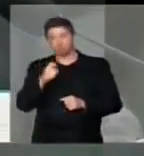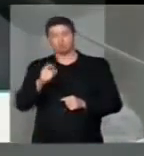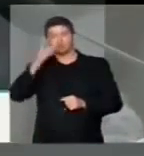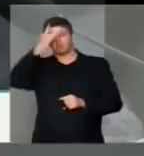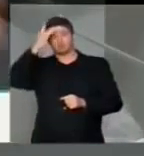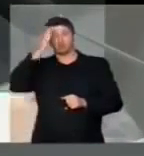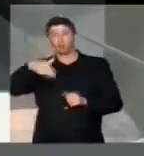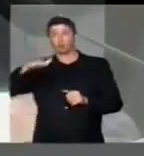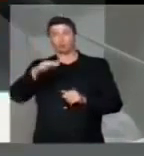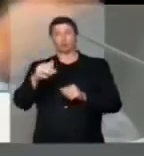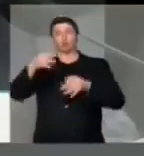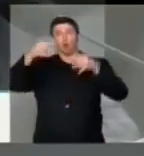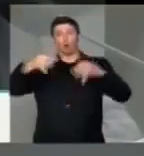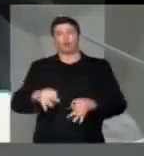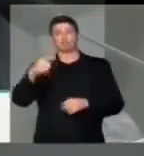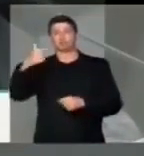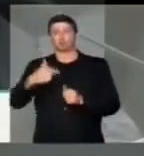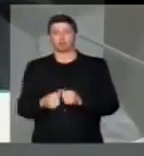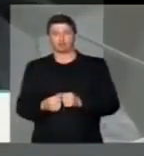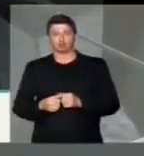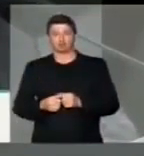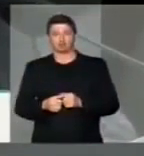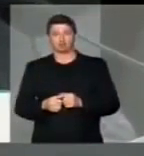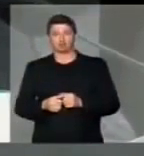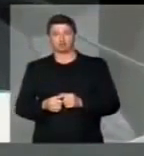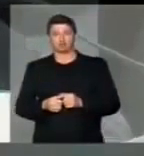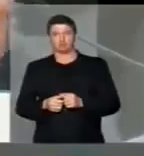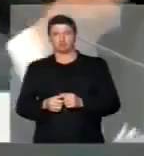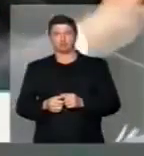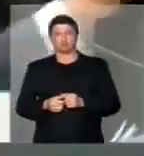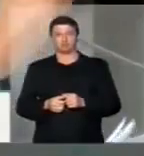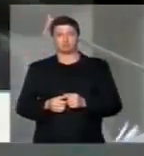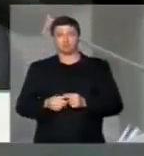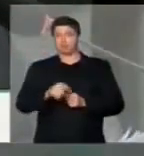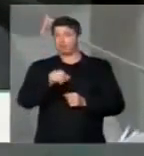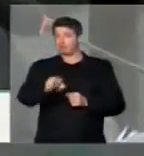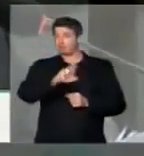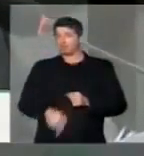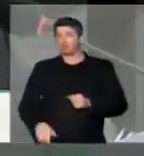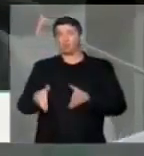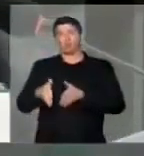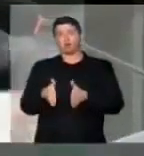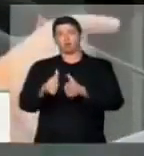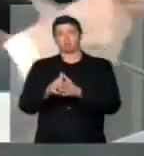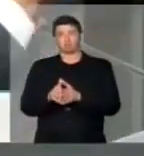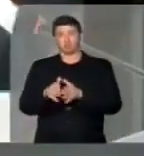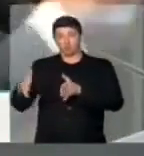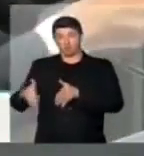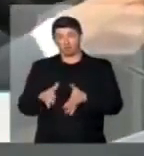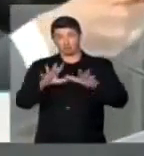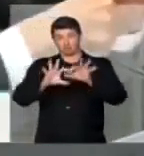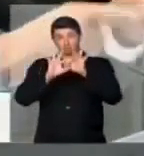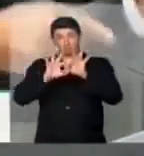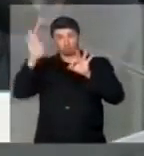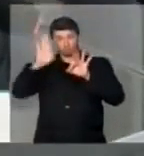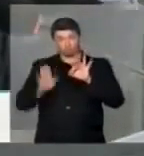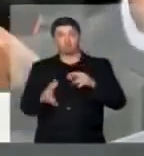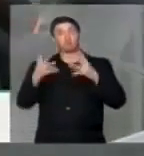de economia, de falar de afastamento, qual é o problema? Ela não foi eleita para